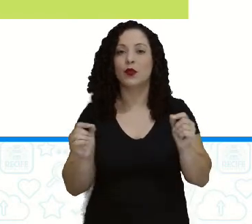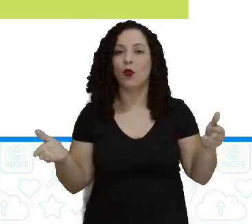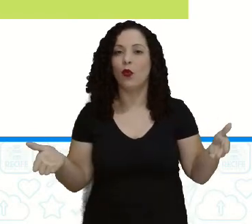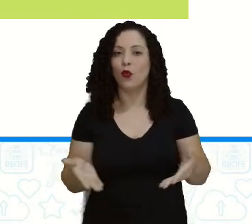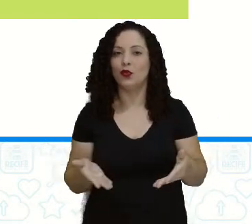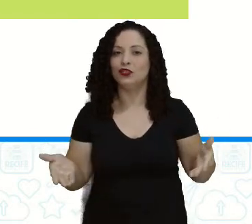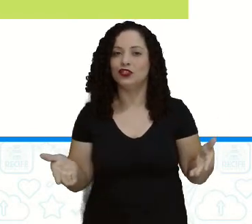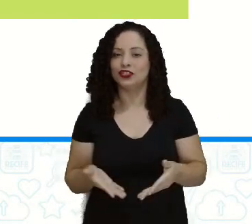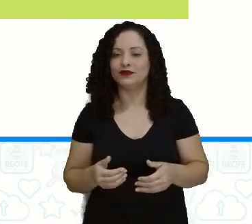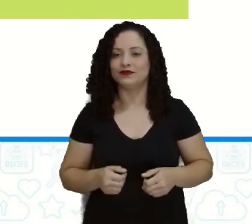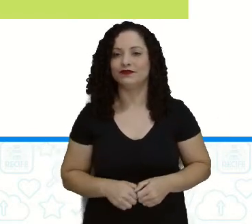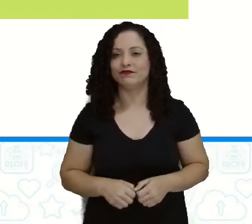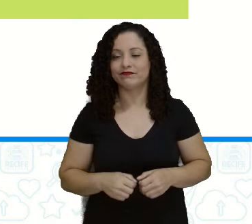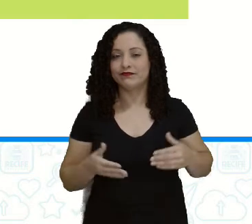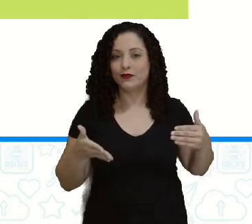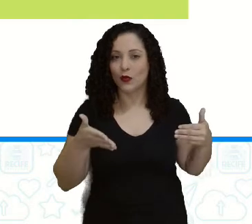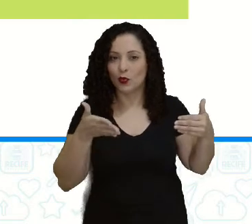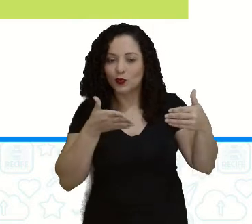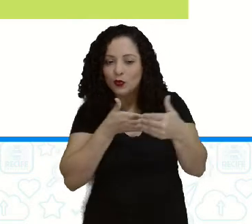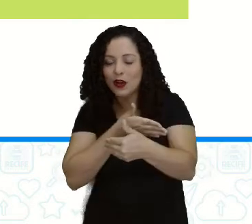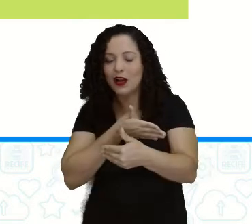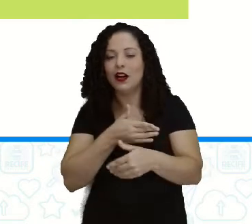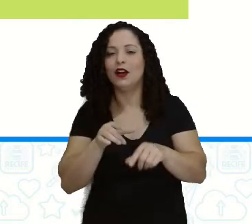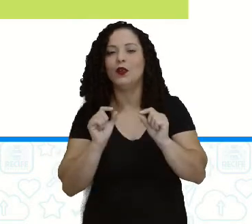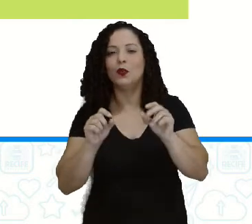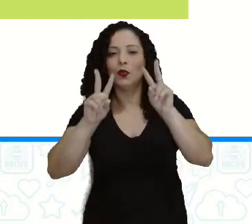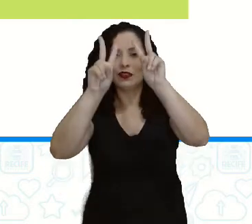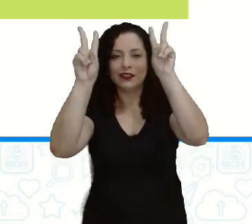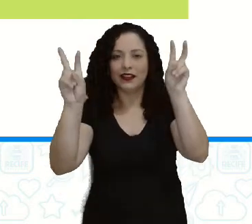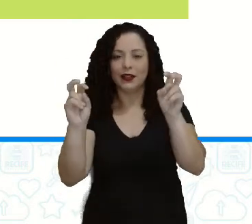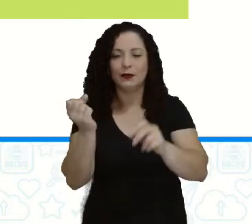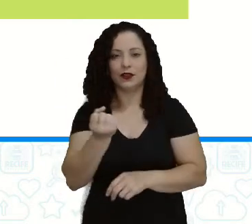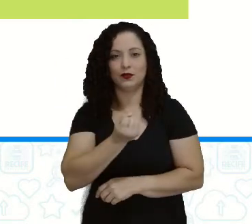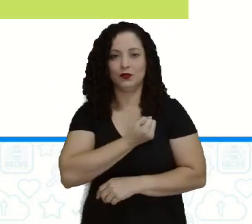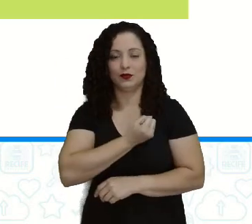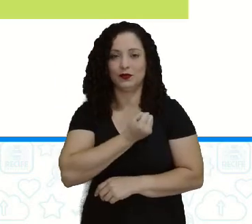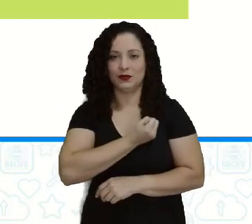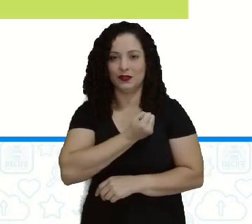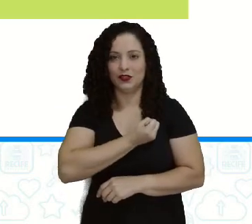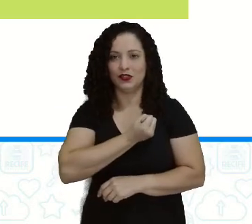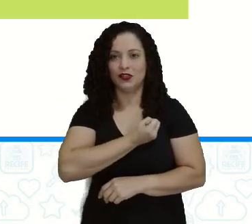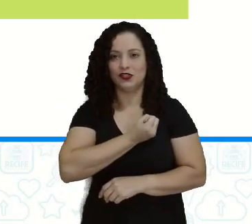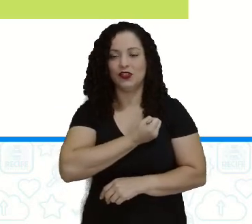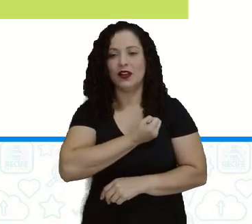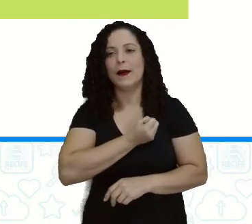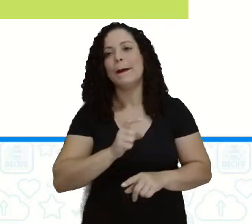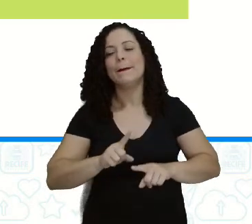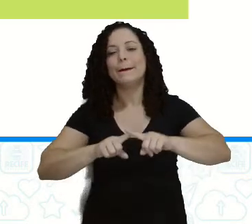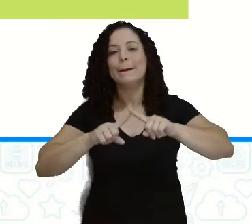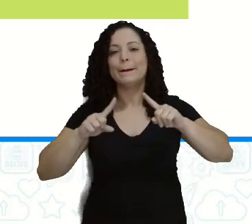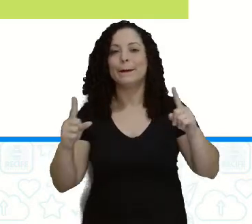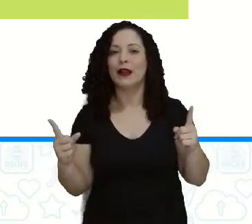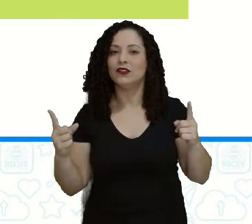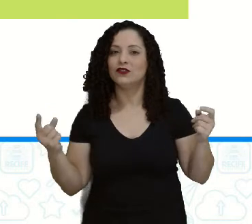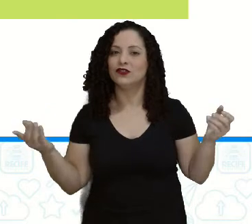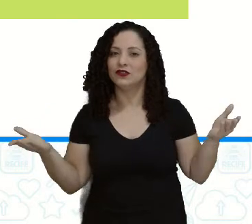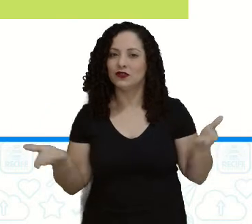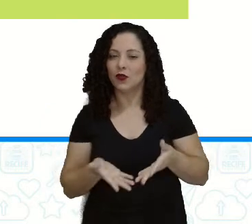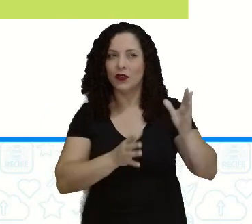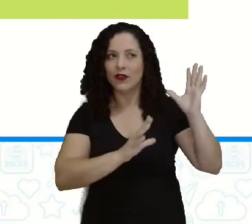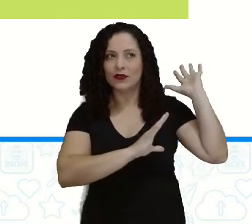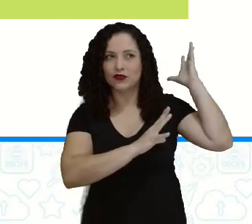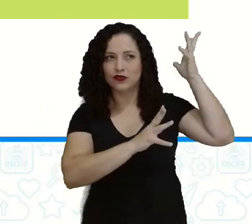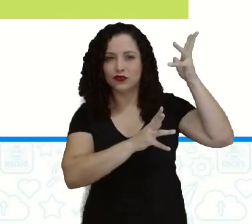hoje? Vamos dar continuidade à unidade temática Números. No entanto, a gente vai fazer aqui um